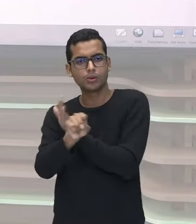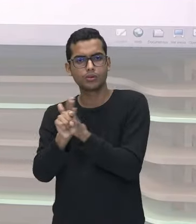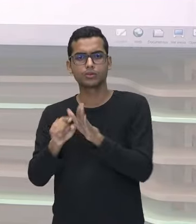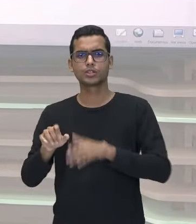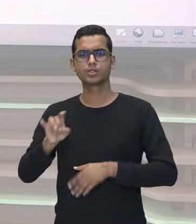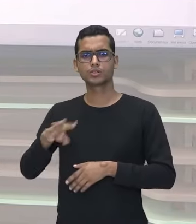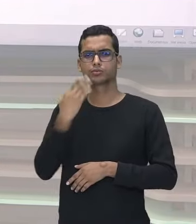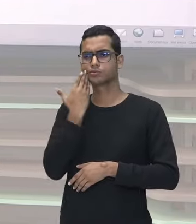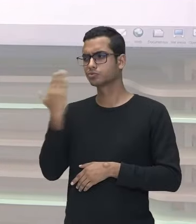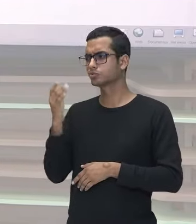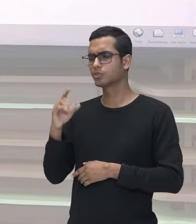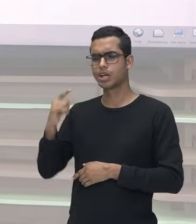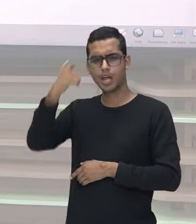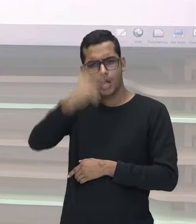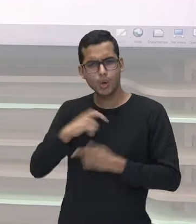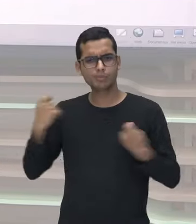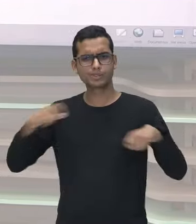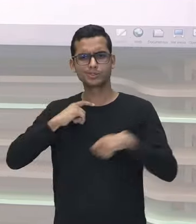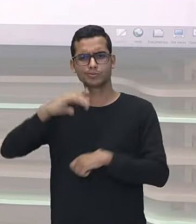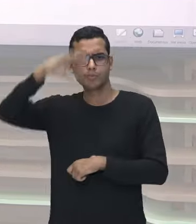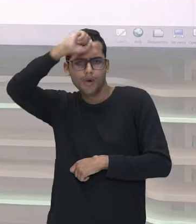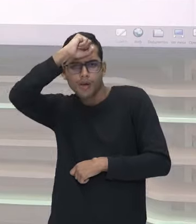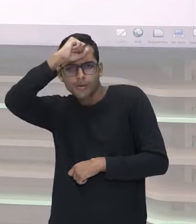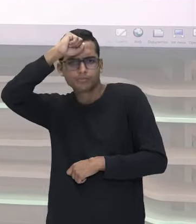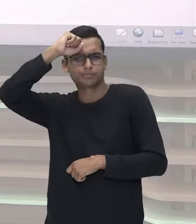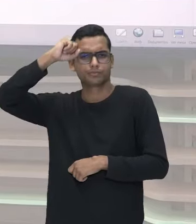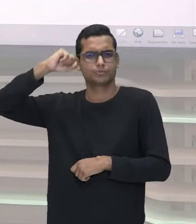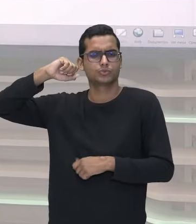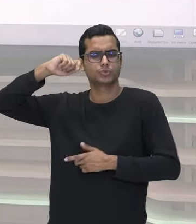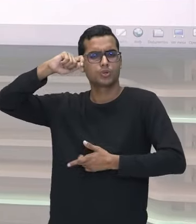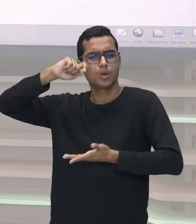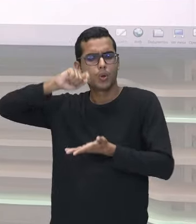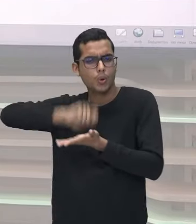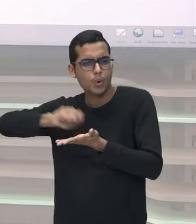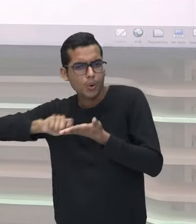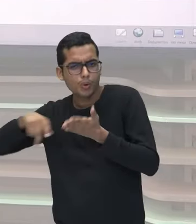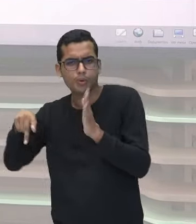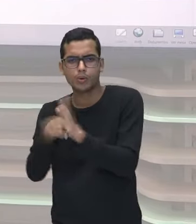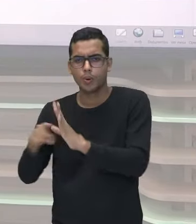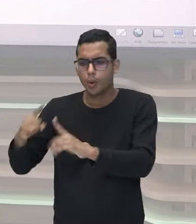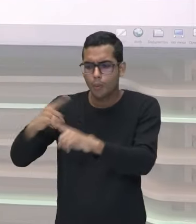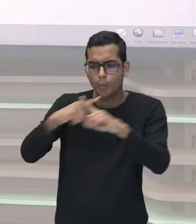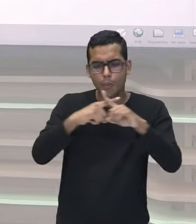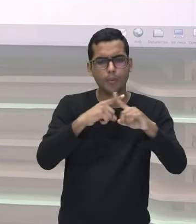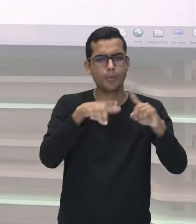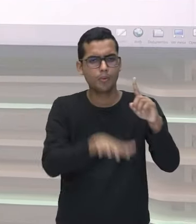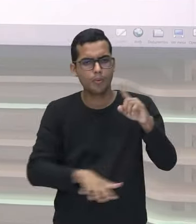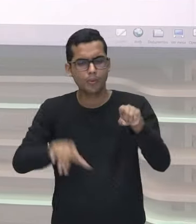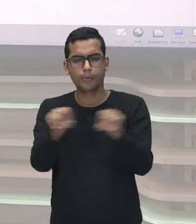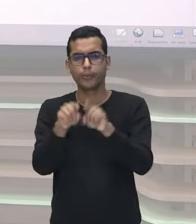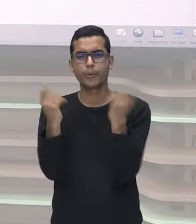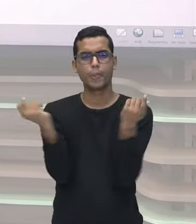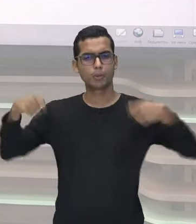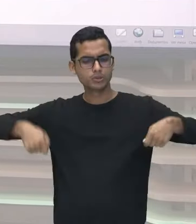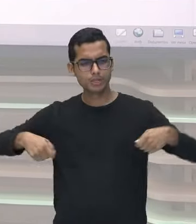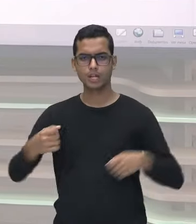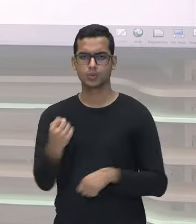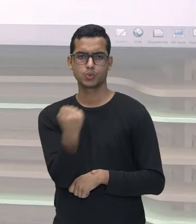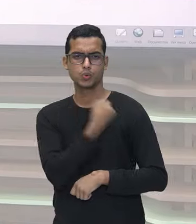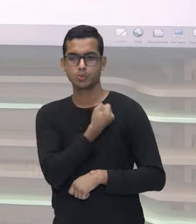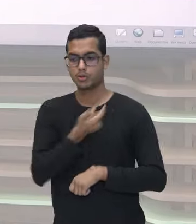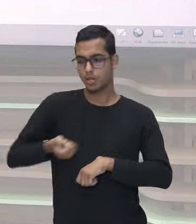por que eu tenho que saber, né, a escrever multiplicações na forma de estimativa? Porque tem uma